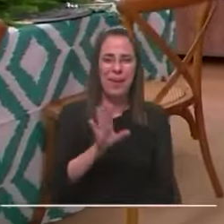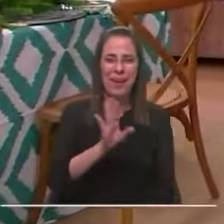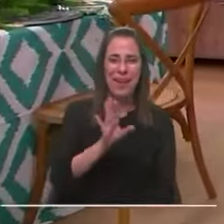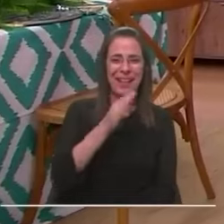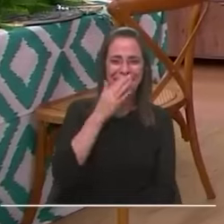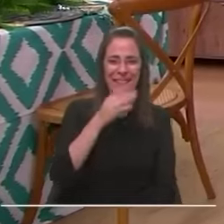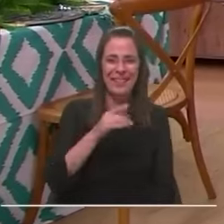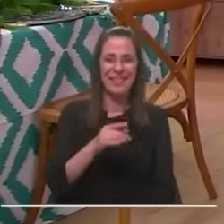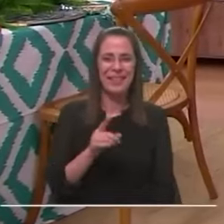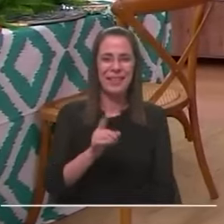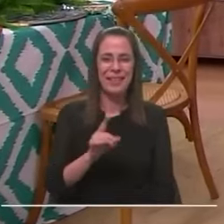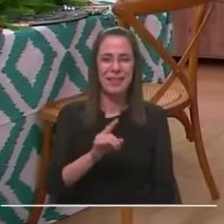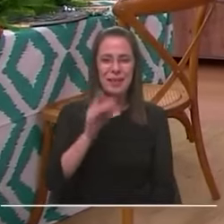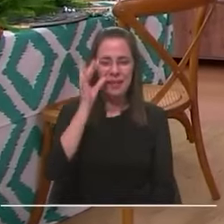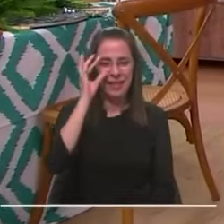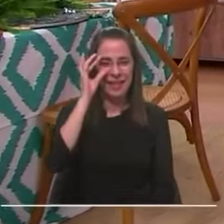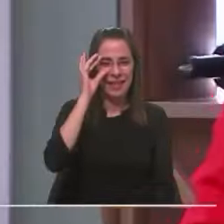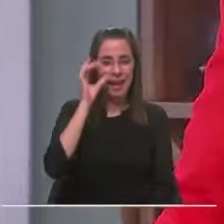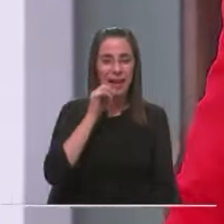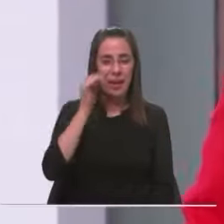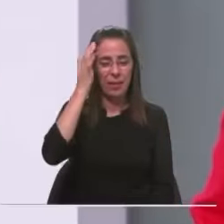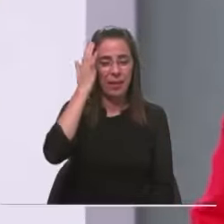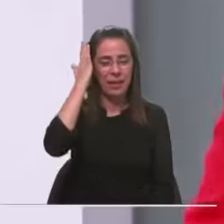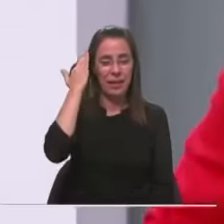Toma, toma, iogurte, queres? Água.